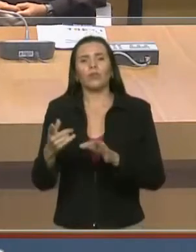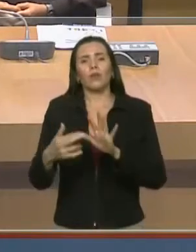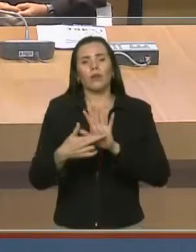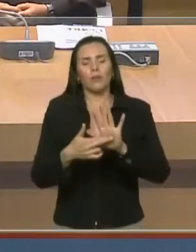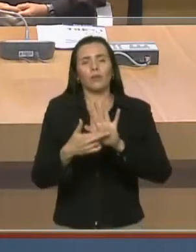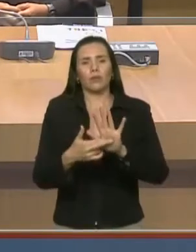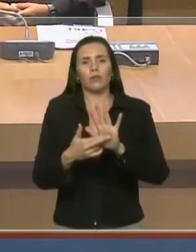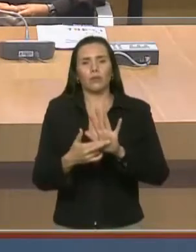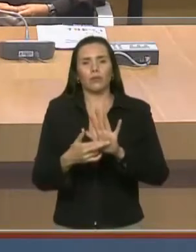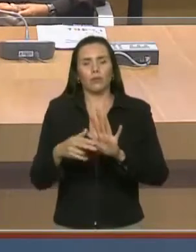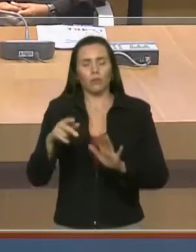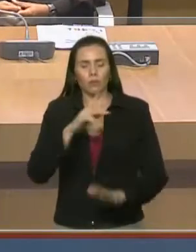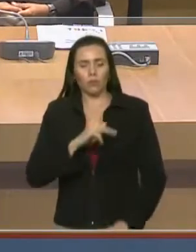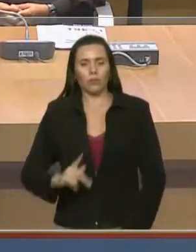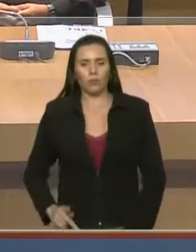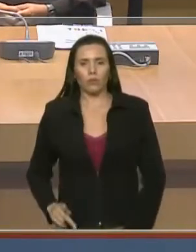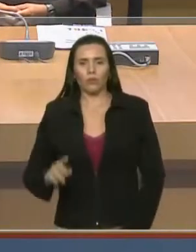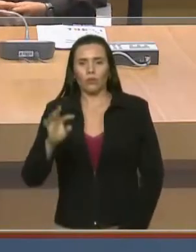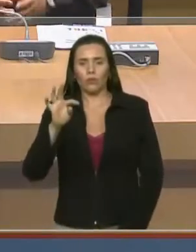Maranhão.